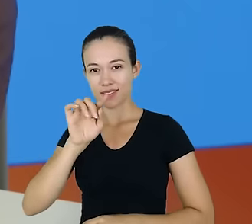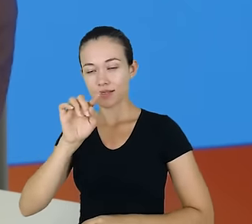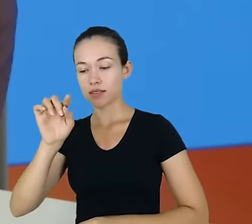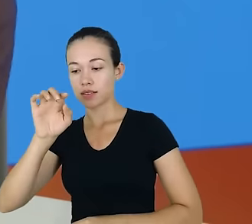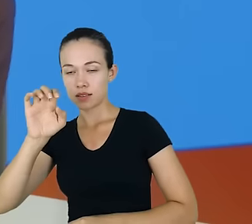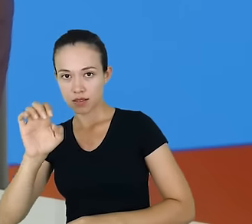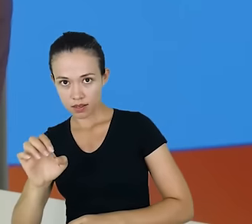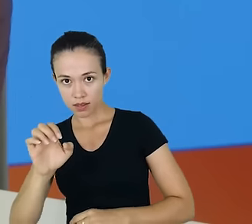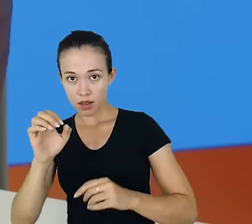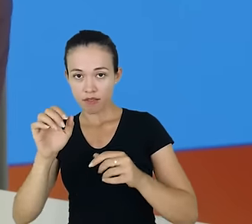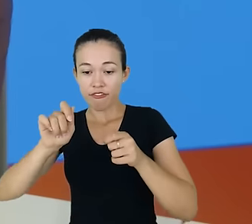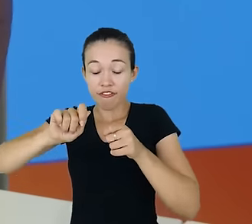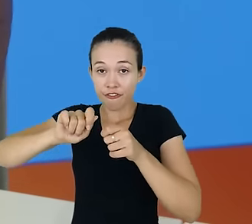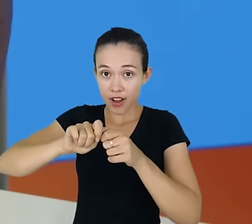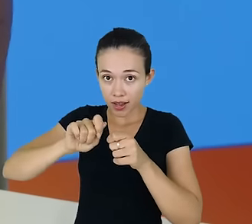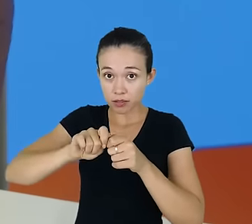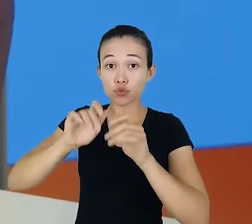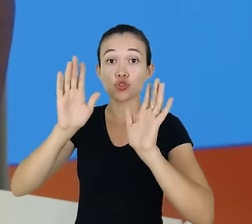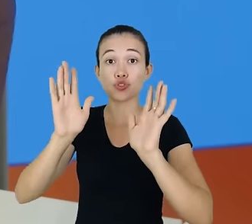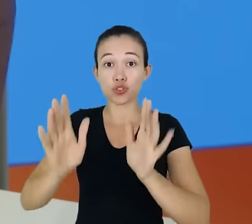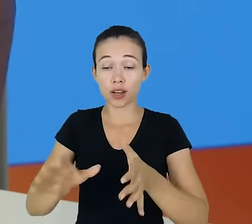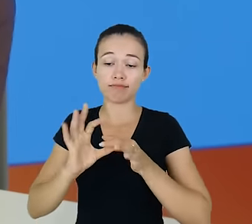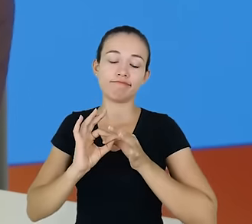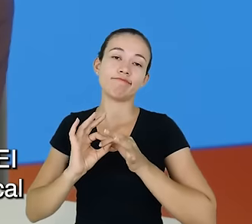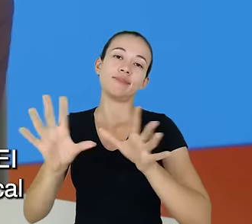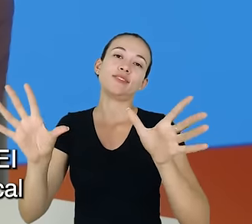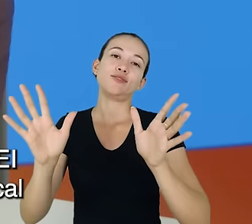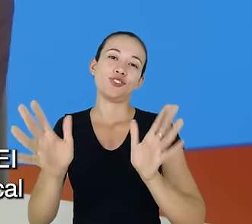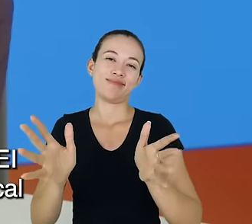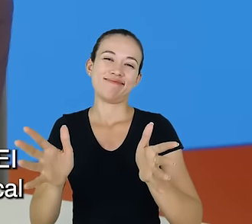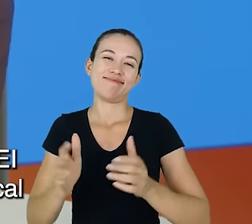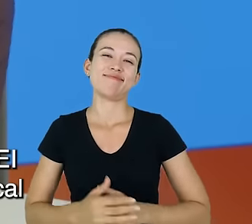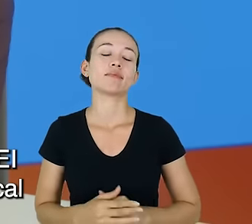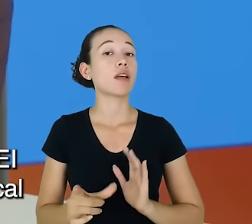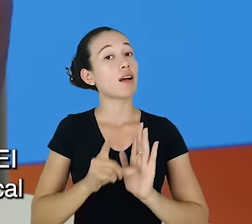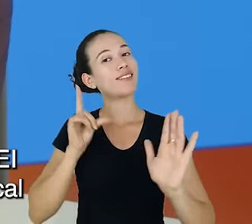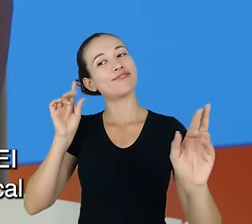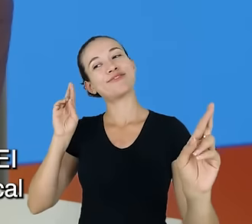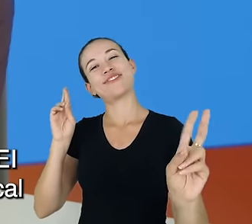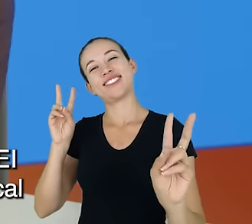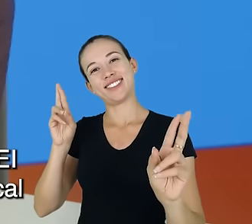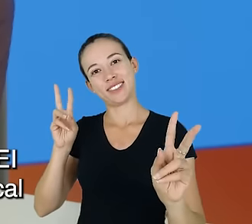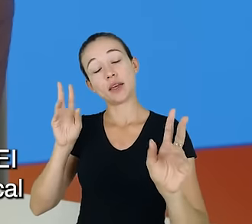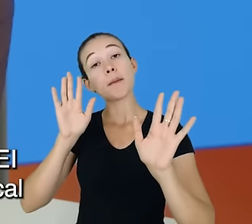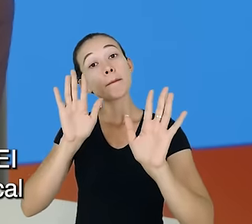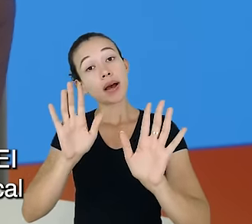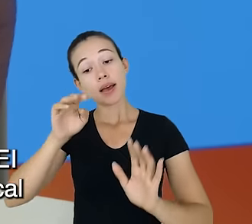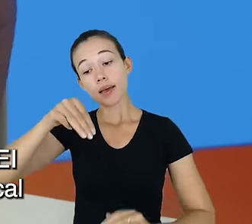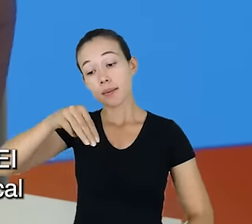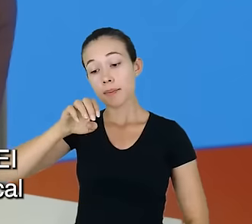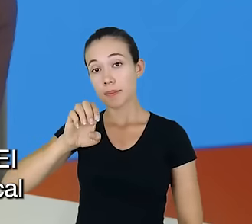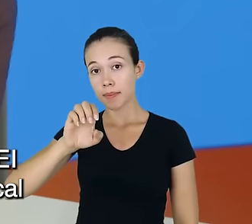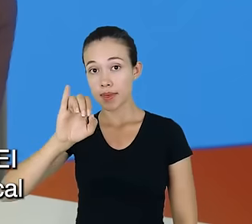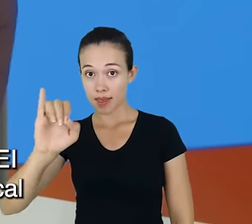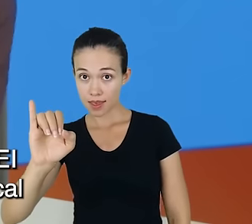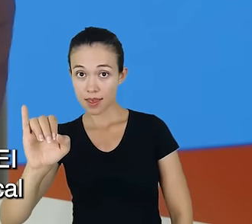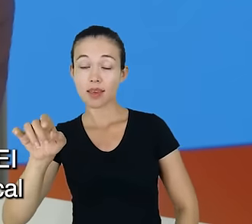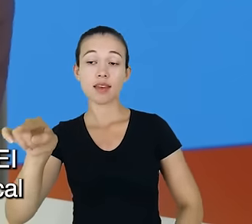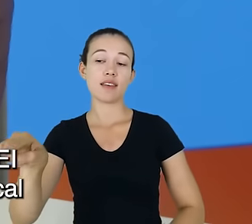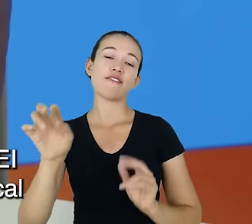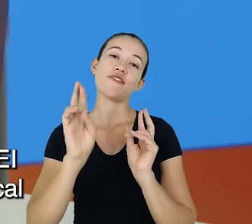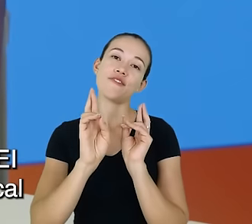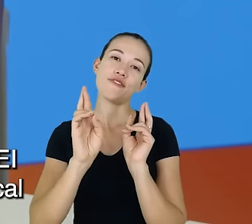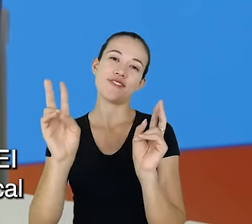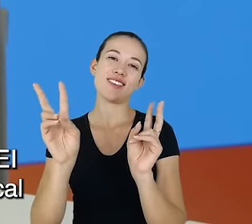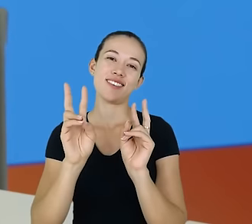de produção diferente do que acontecia antes e já diferente pro mei porque o mei ele não é obrigado a